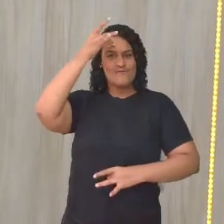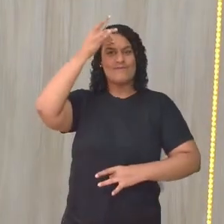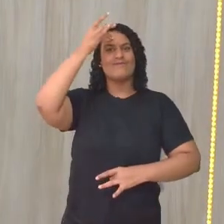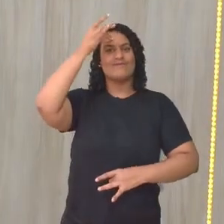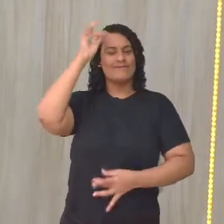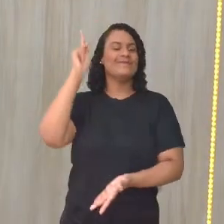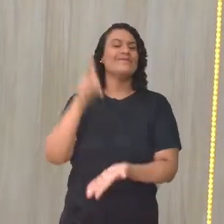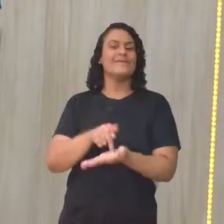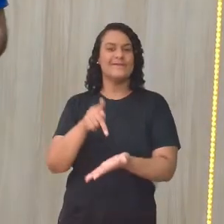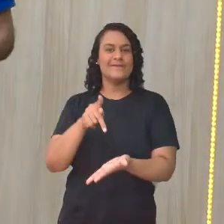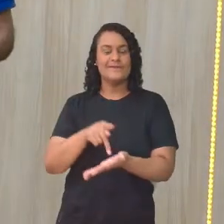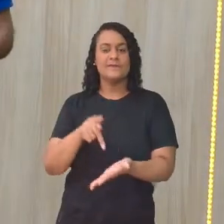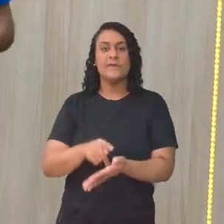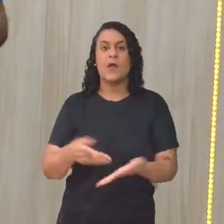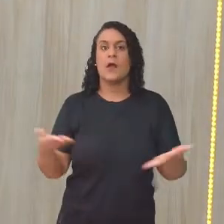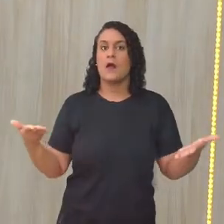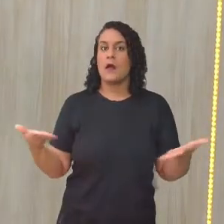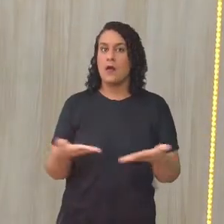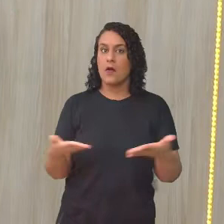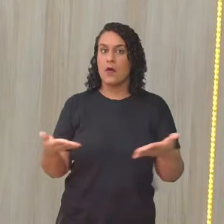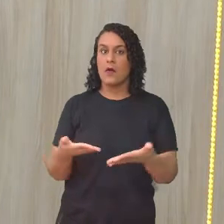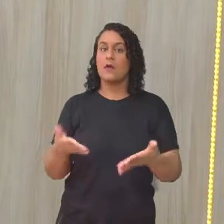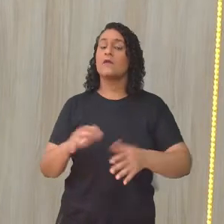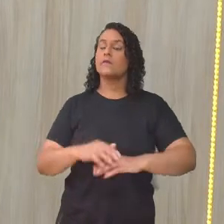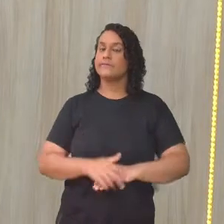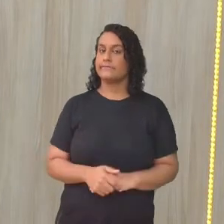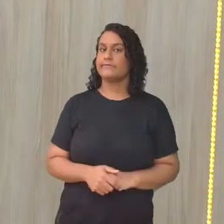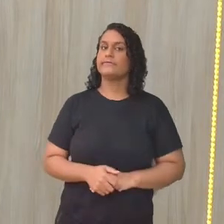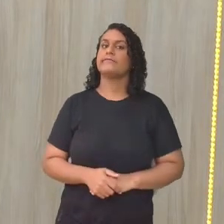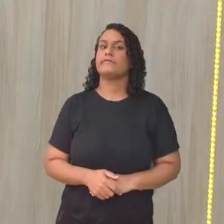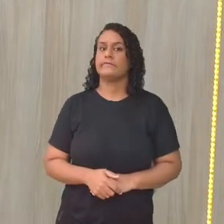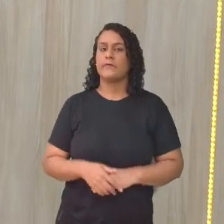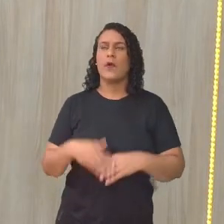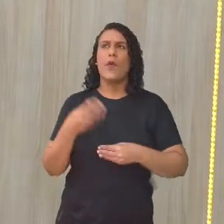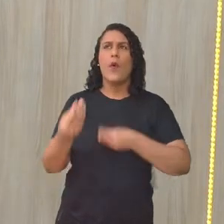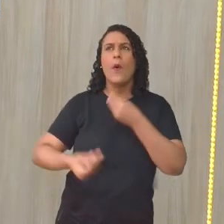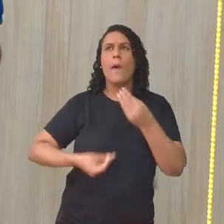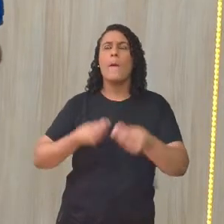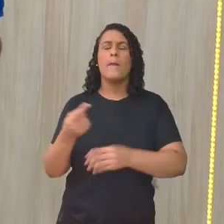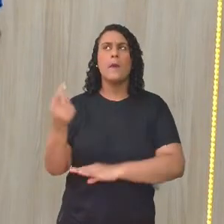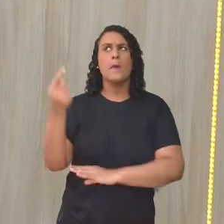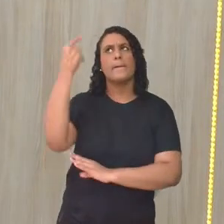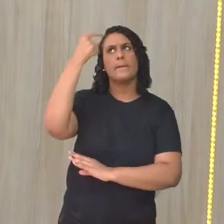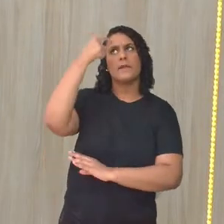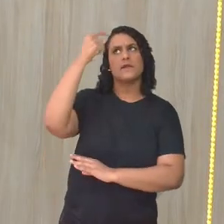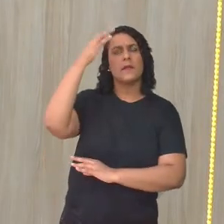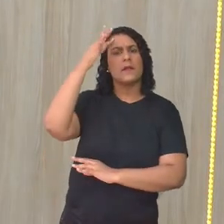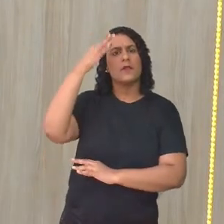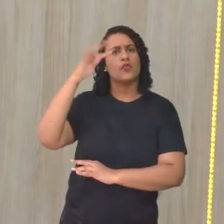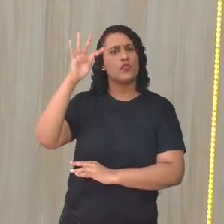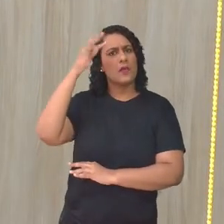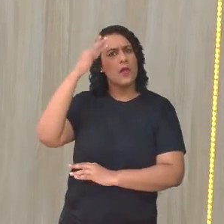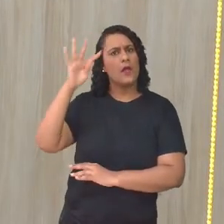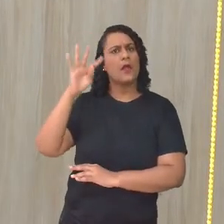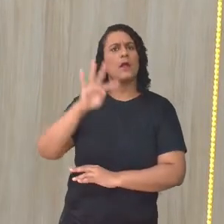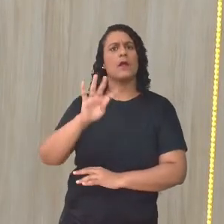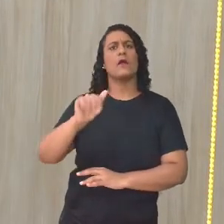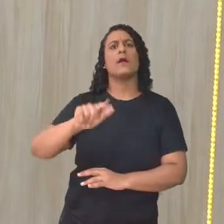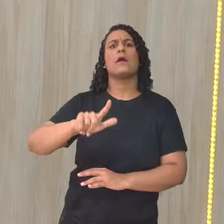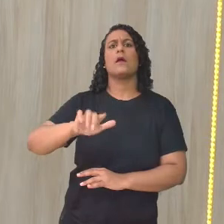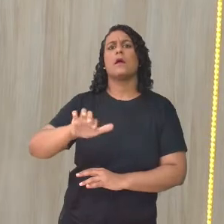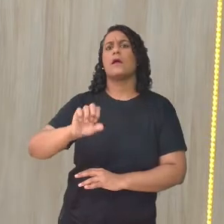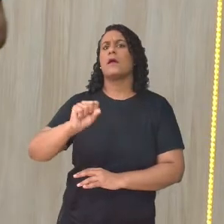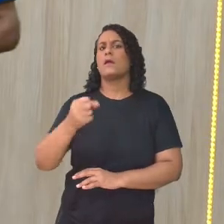Exatamente. A gente agora vai passear aí pelo pensamento de Tales até chegar aos cálculos correspondentes a